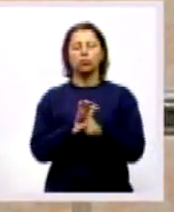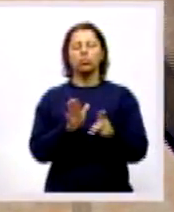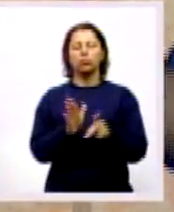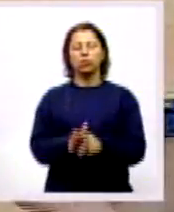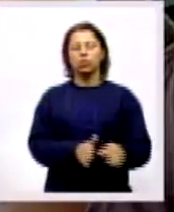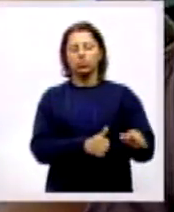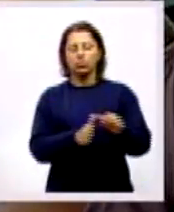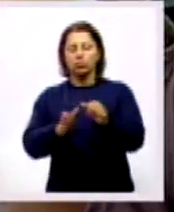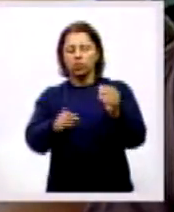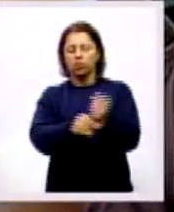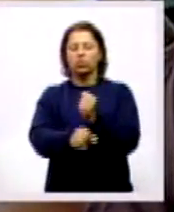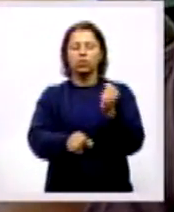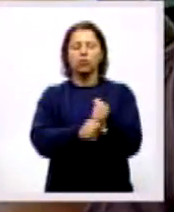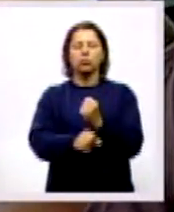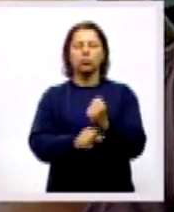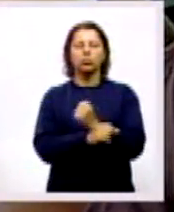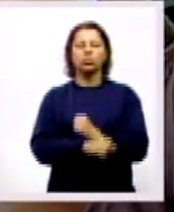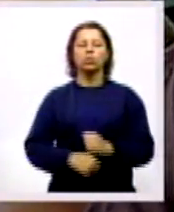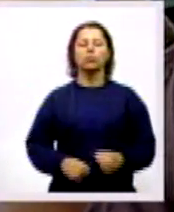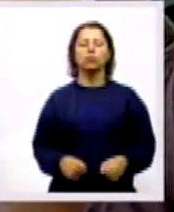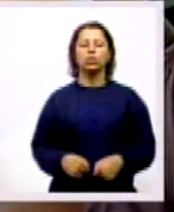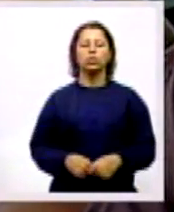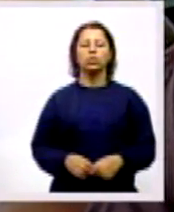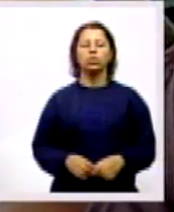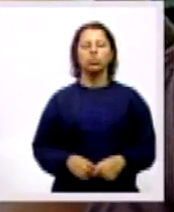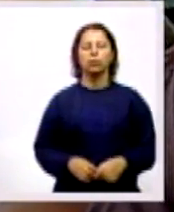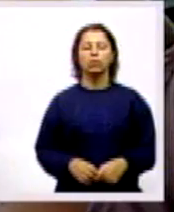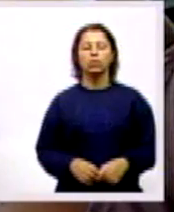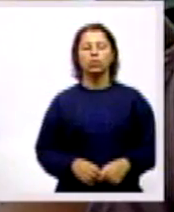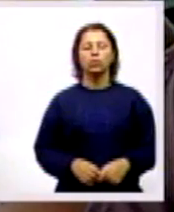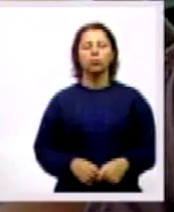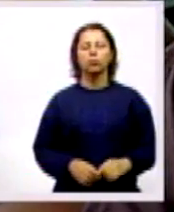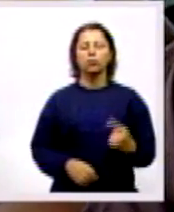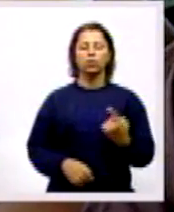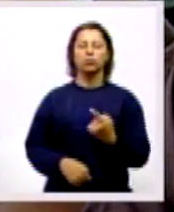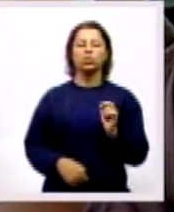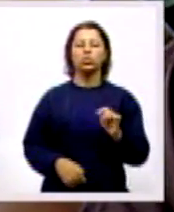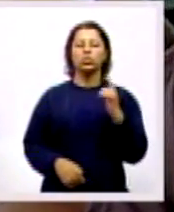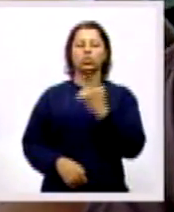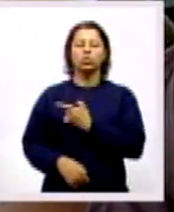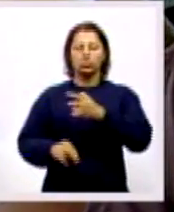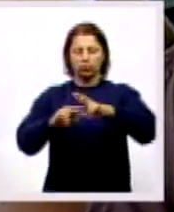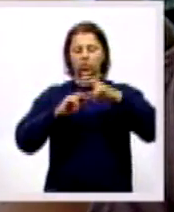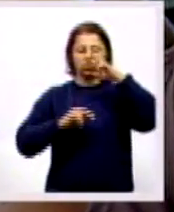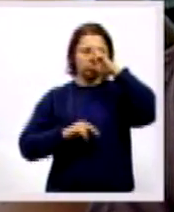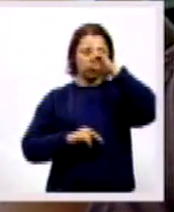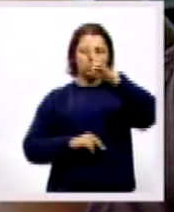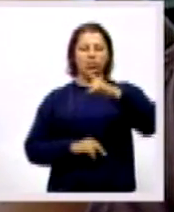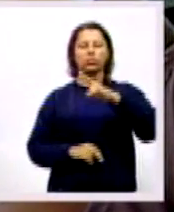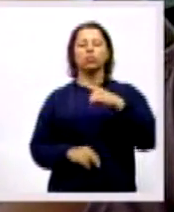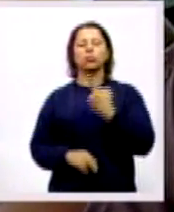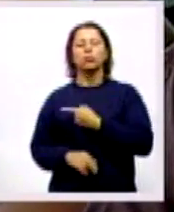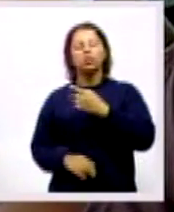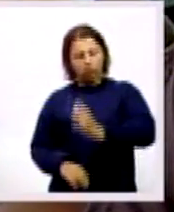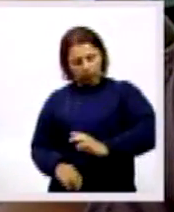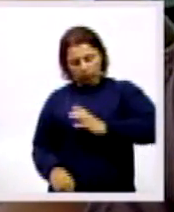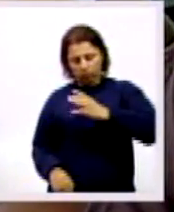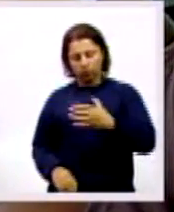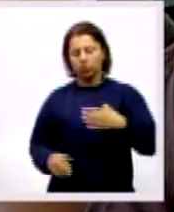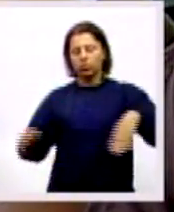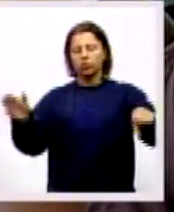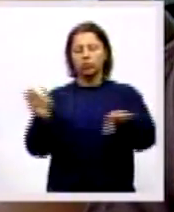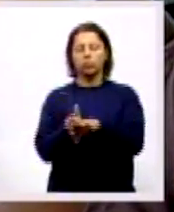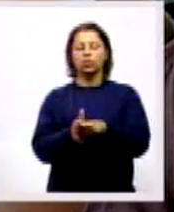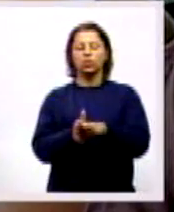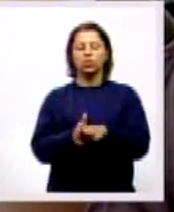são materiais simples, de fácil acesso, para que a gente então, por força dos nossos braços, da nossa coragem,